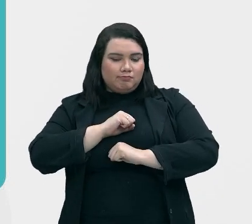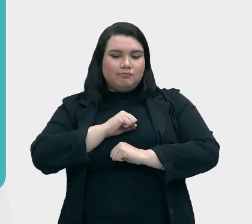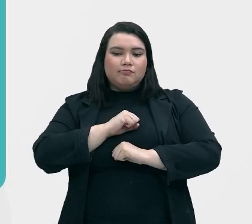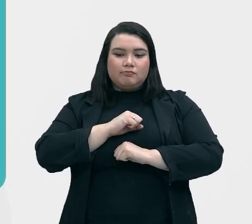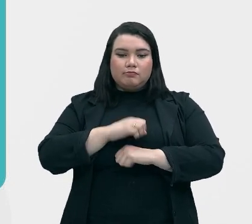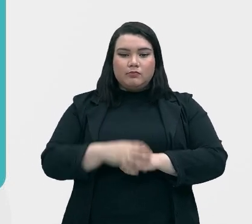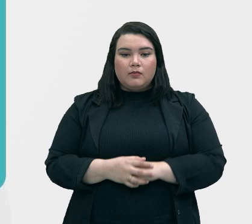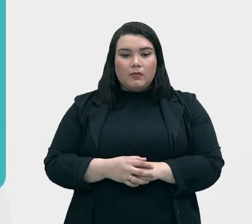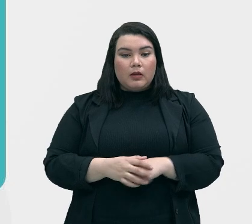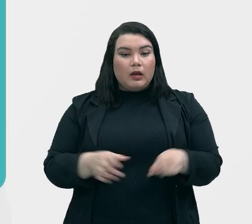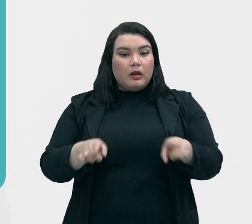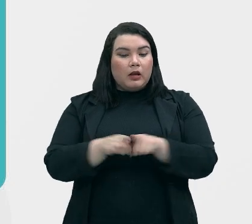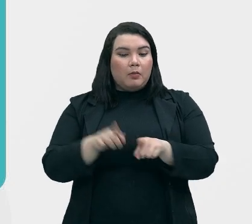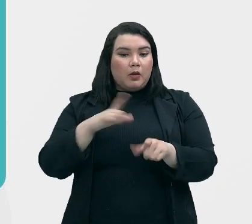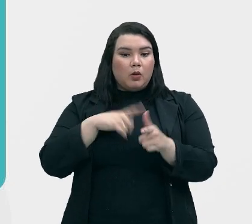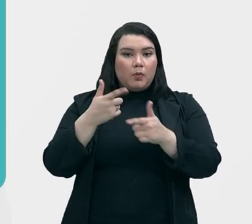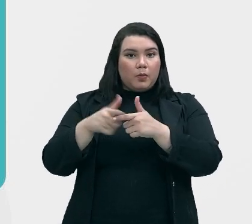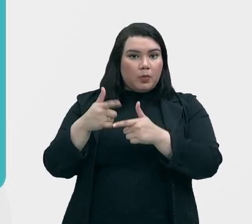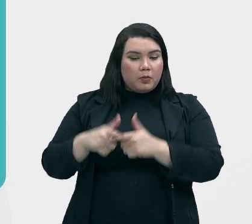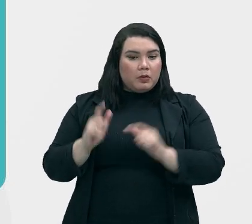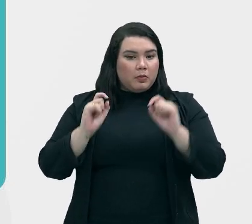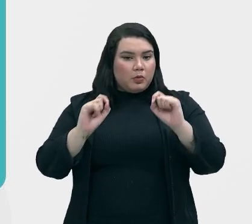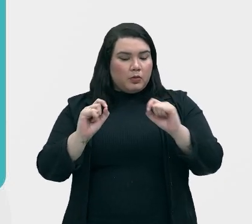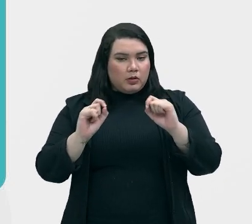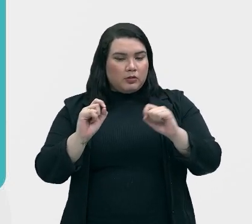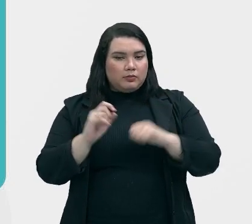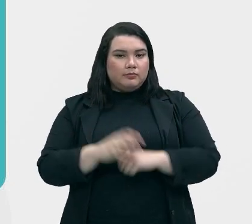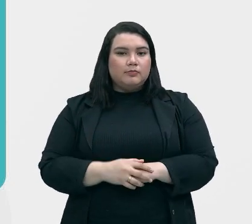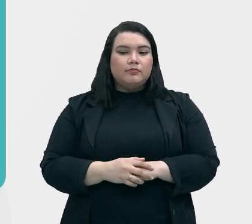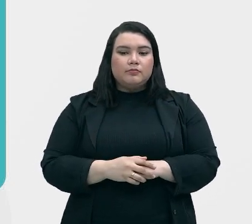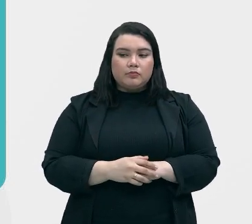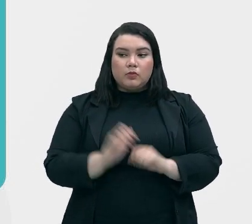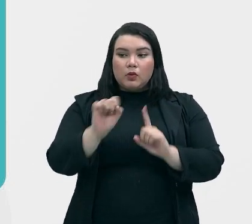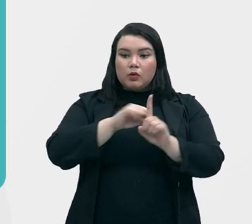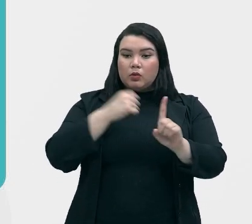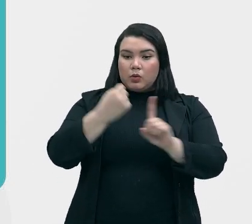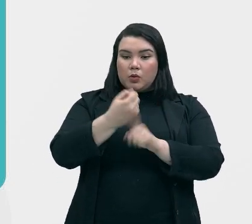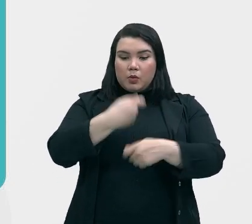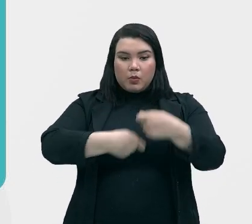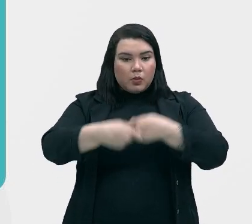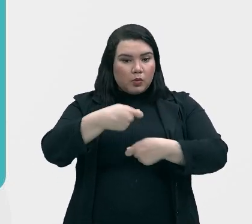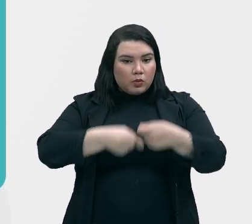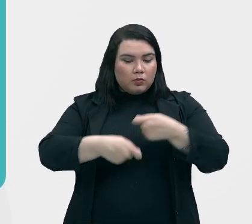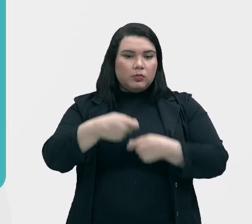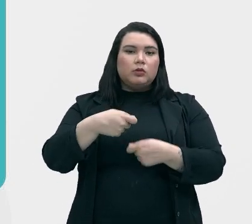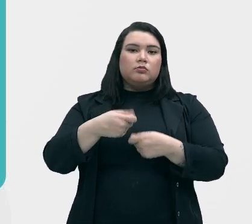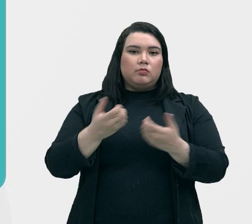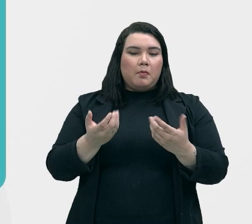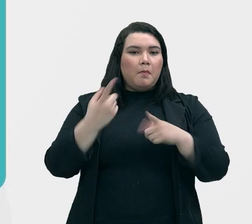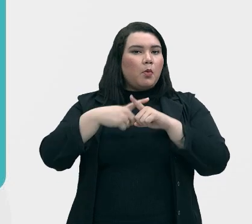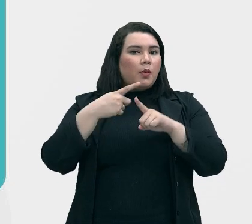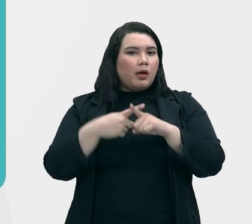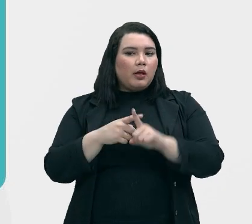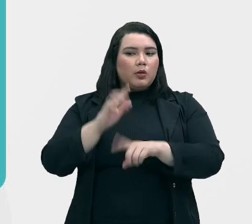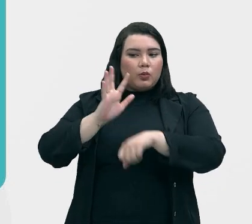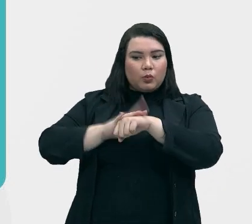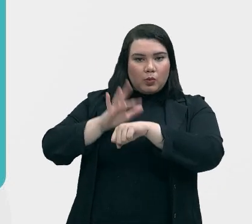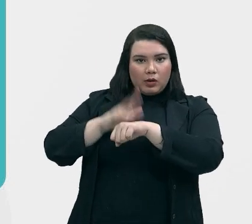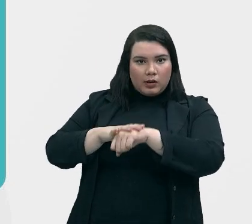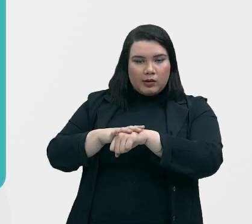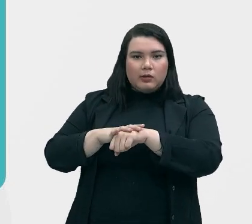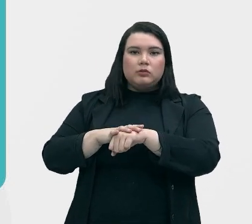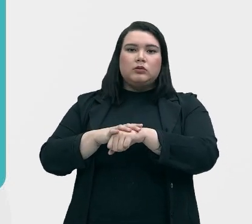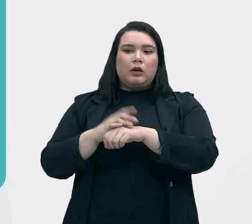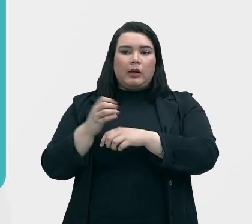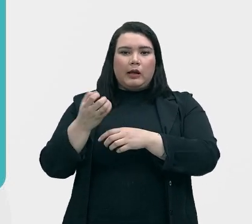um problema, né? Vai ter uma ruptura aí socioeconômica, né? Doenças essas